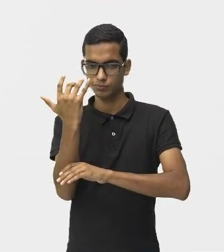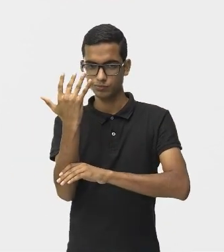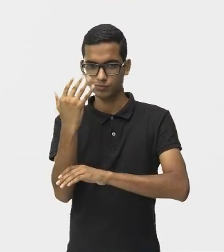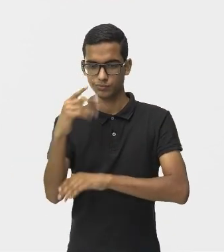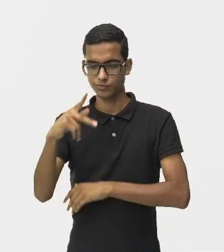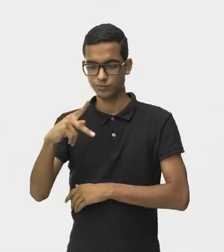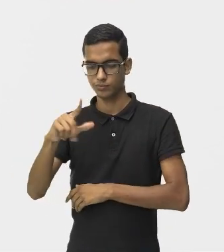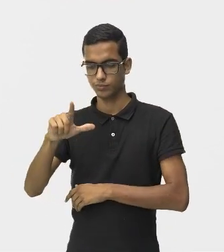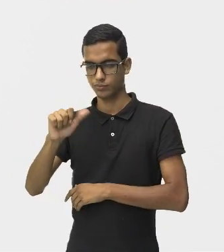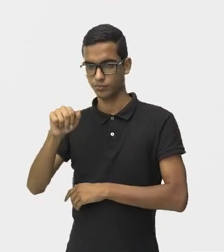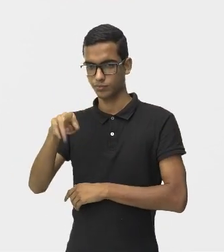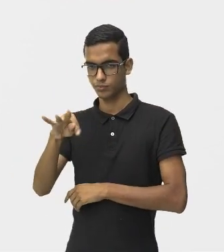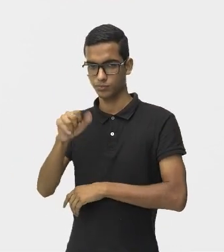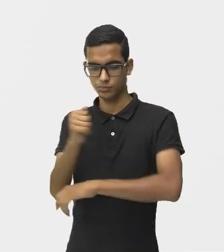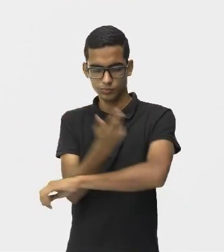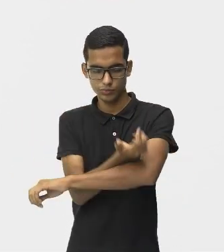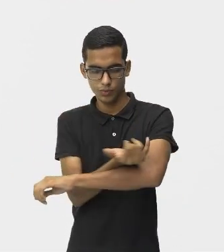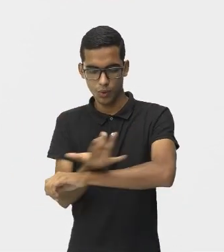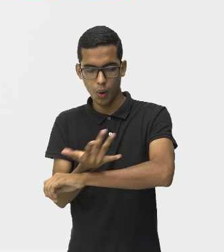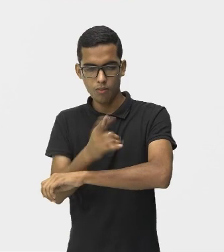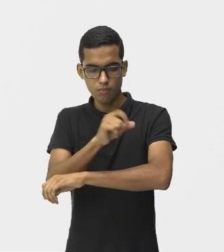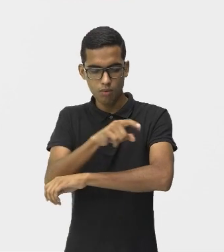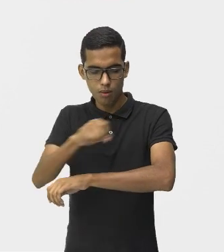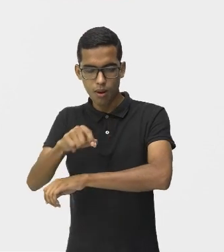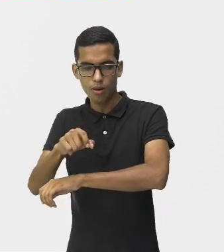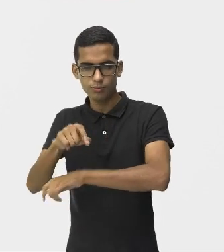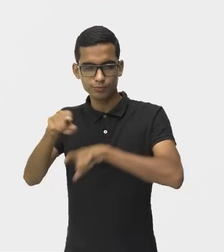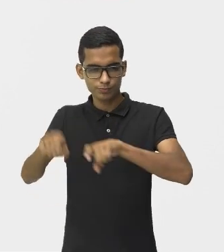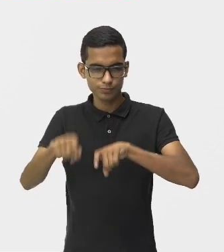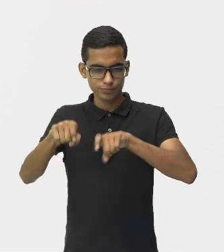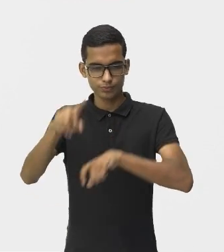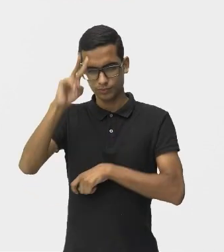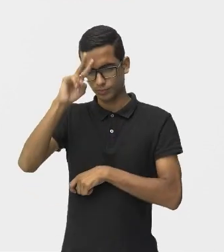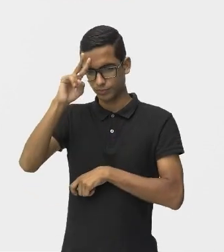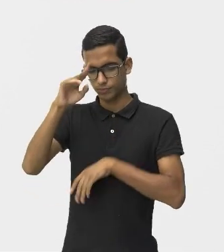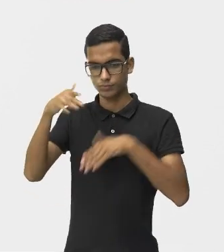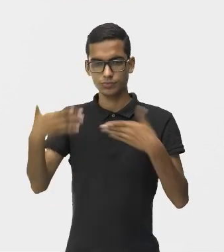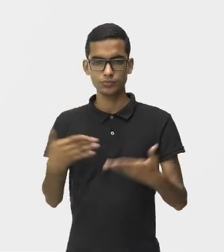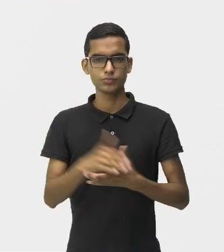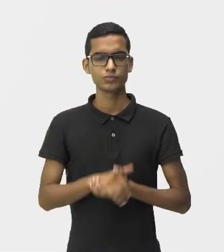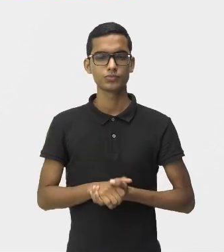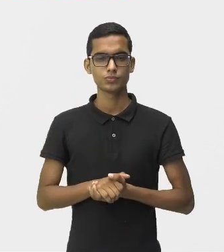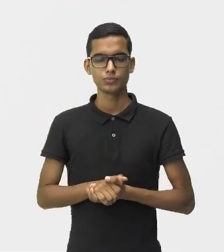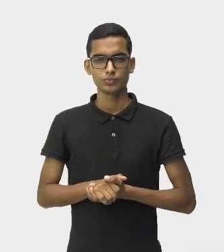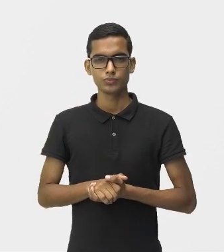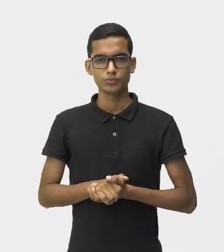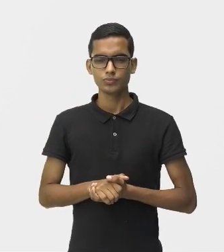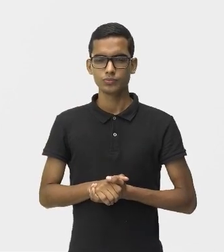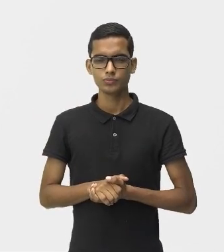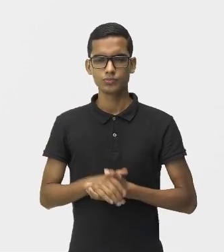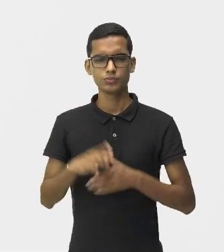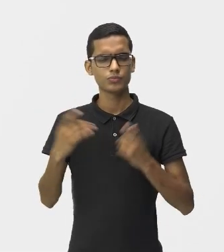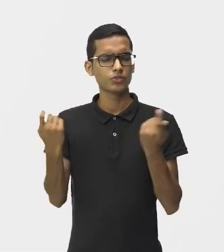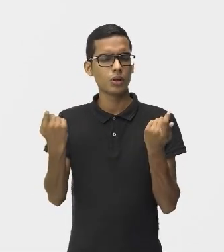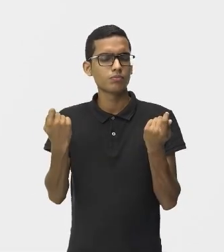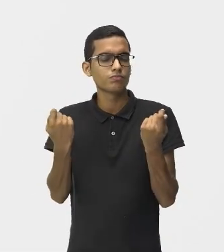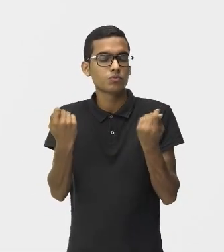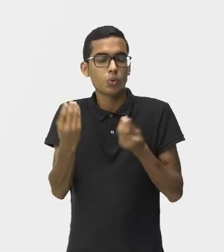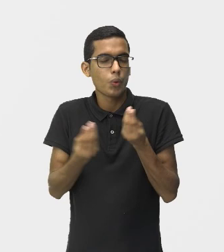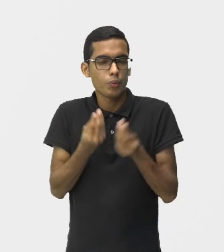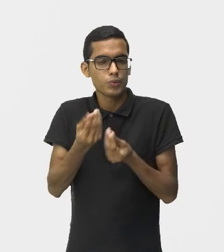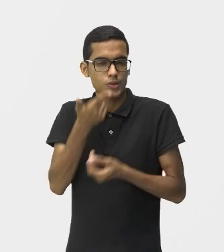essas células que são haploides em diploides. Então o que eu preciso fazer? Né? Vamos observar aí no nosso